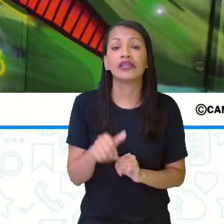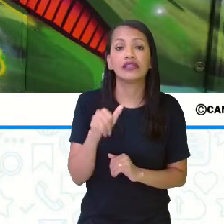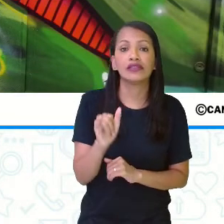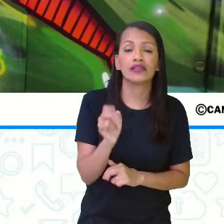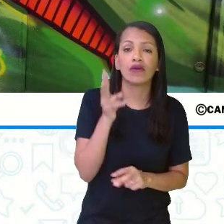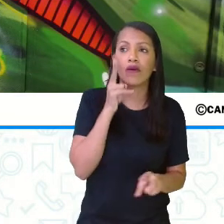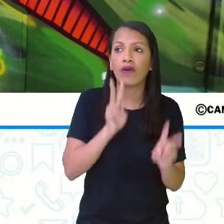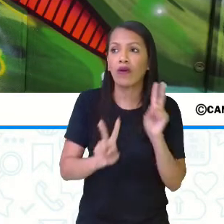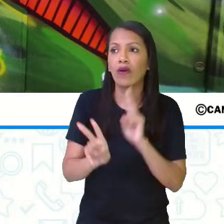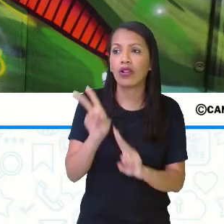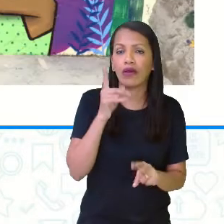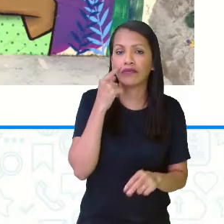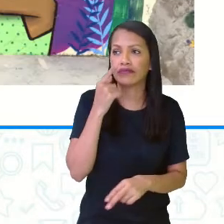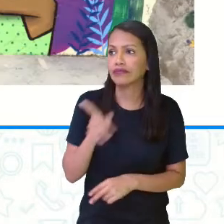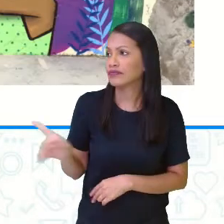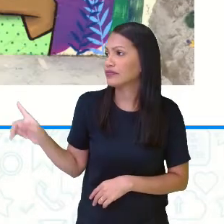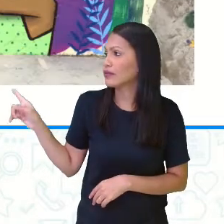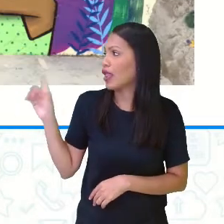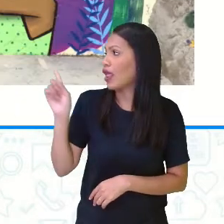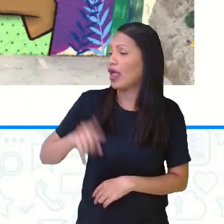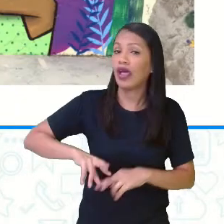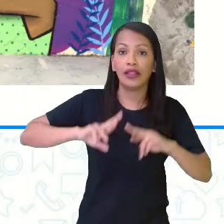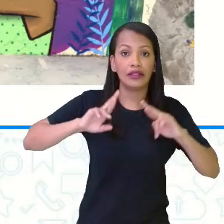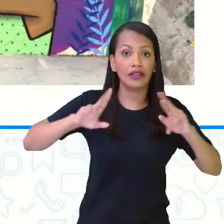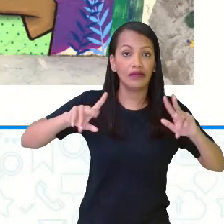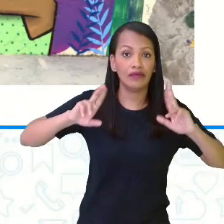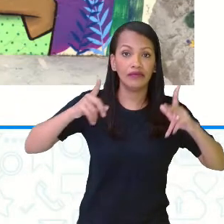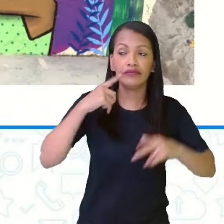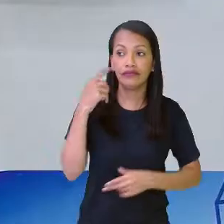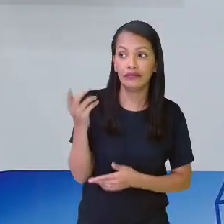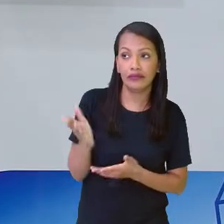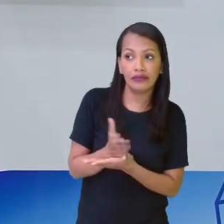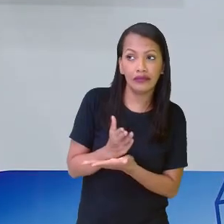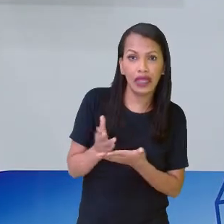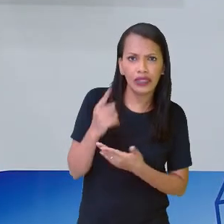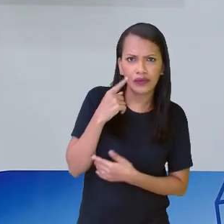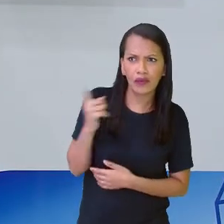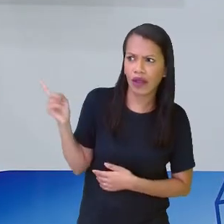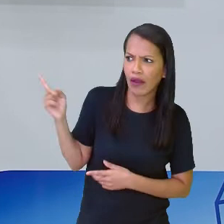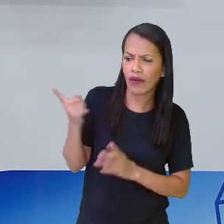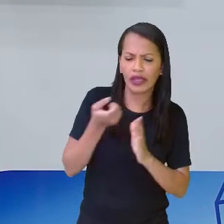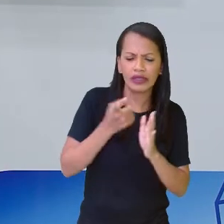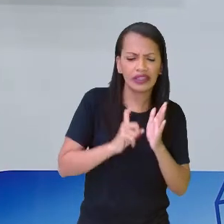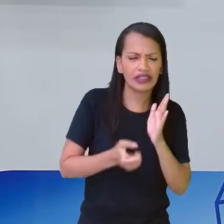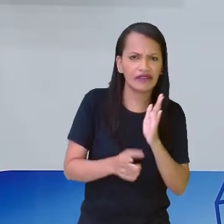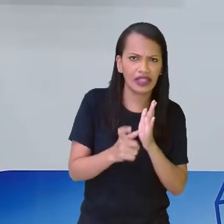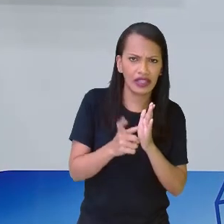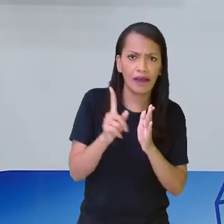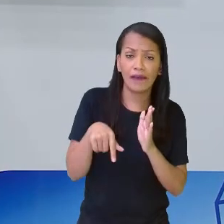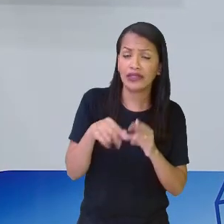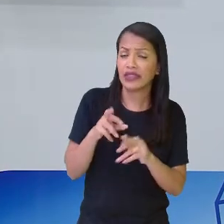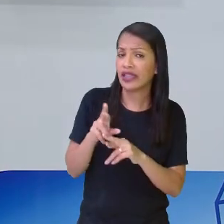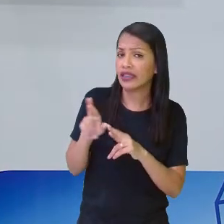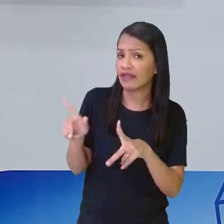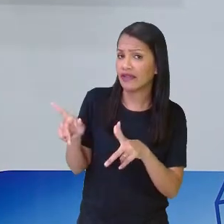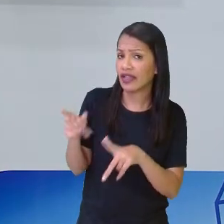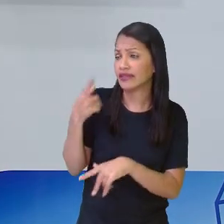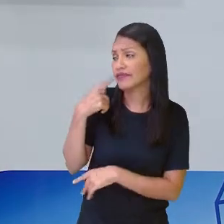olhar aqui, ó, essa é diferente dessa. As duas grafite, mas uma é diferente da outra, ou